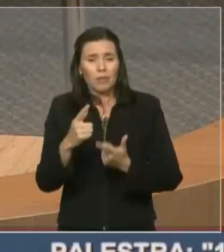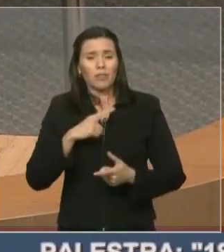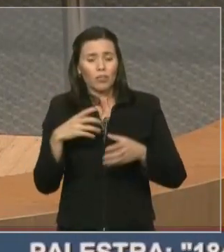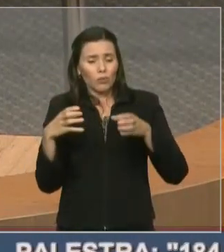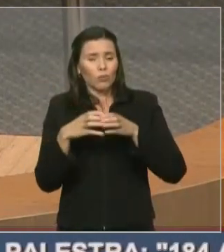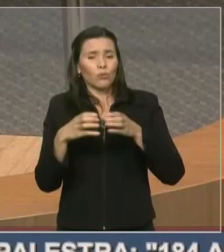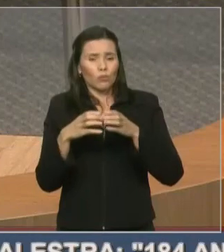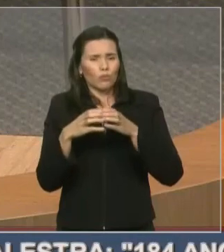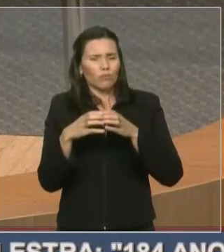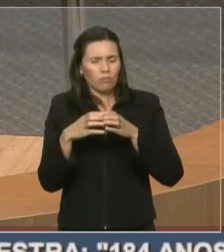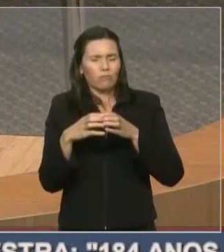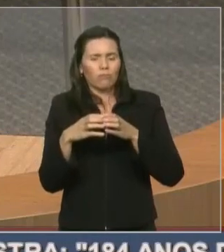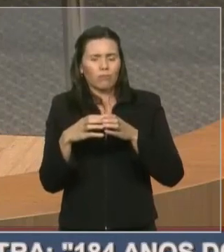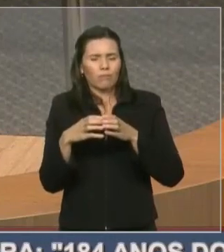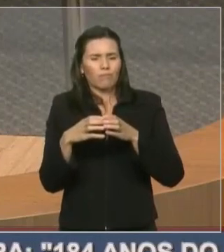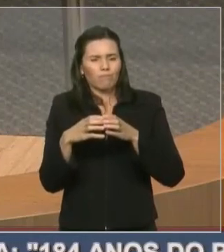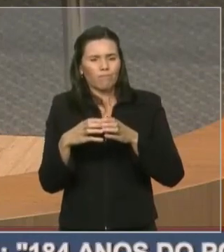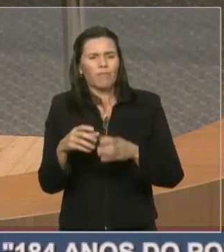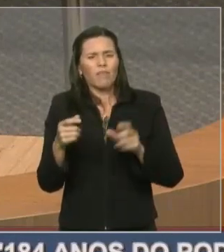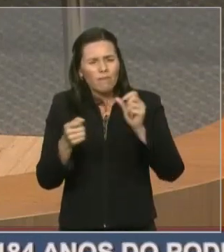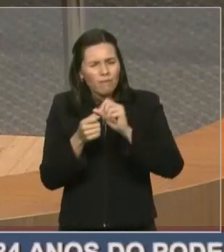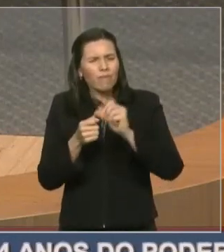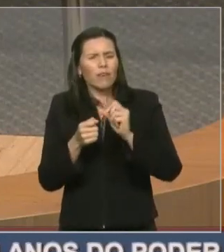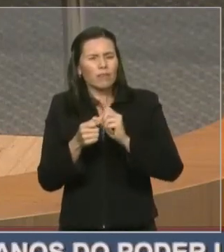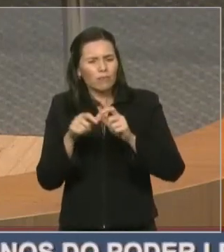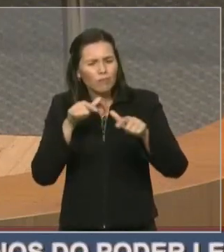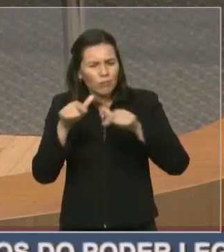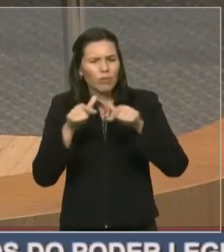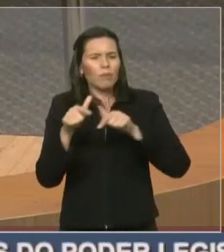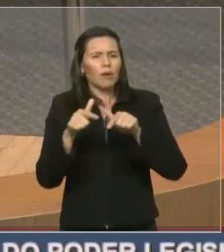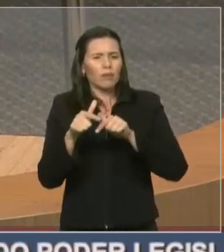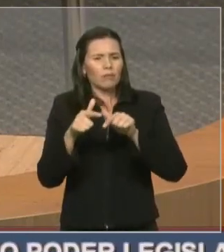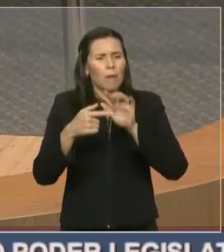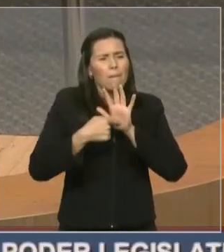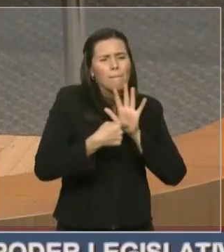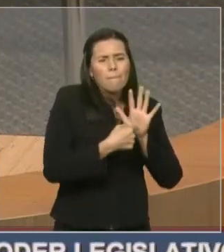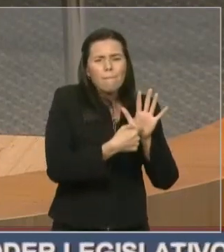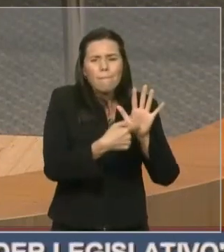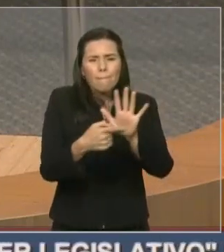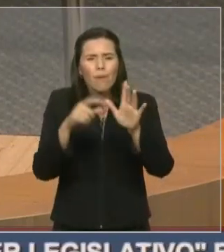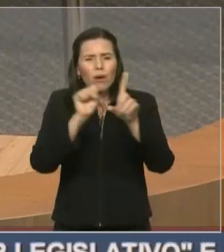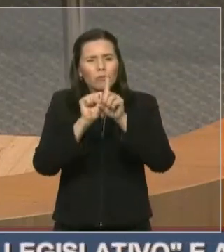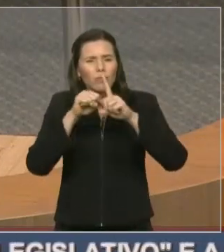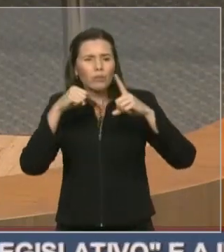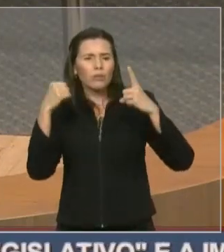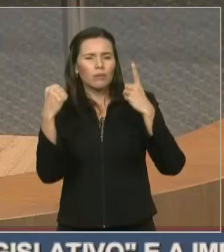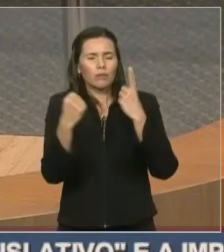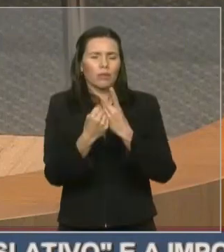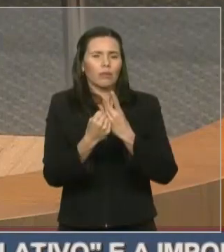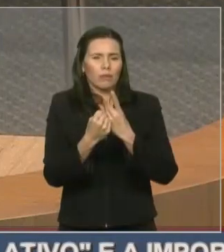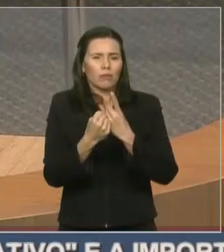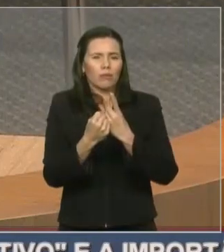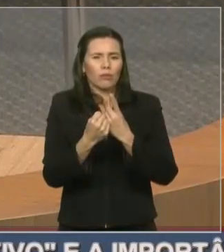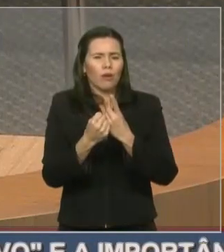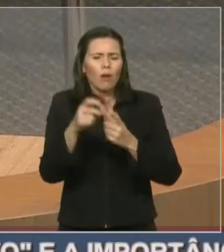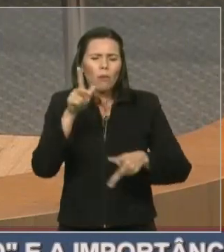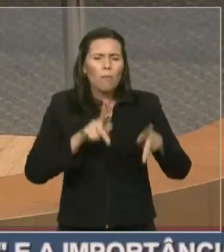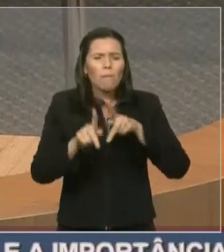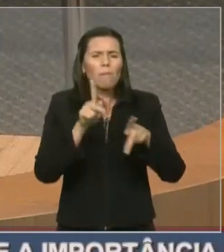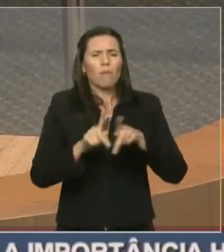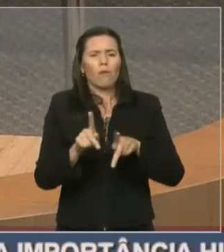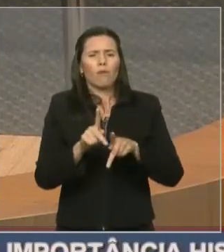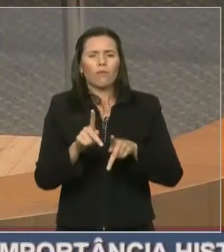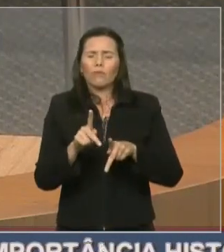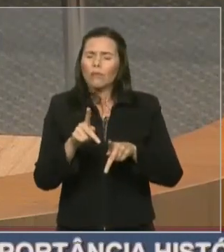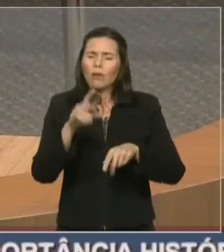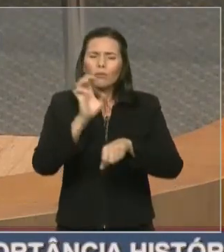maiores encômios, faça esse trabalho, deputado. Mostre à sociedade, mostre à opinião pública, mostre ao Maranhão todo.